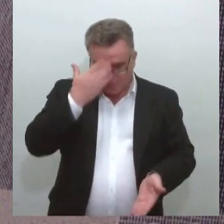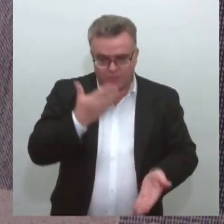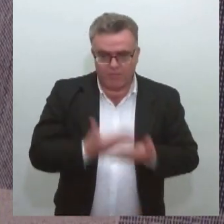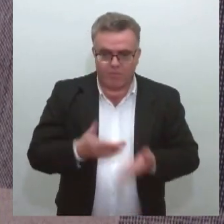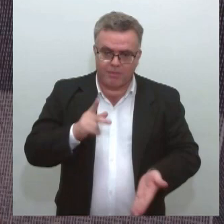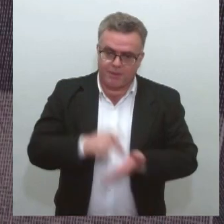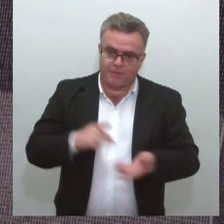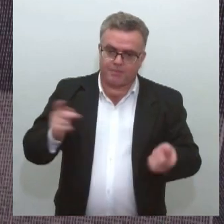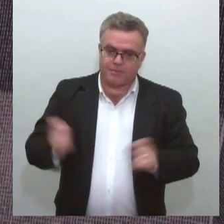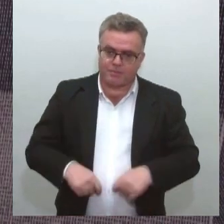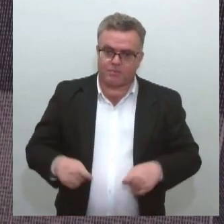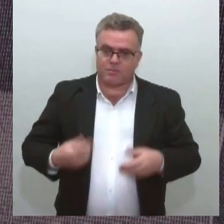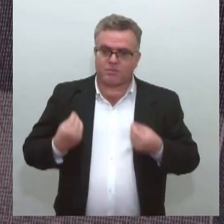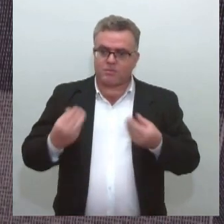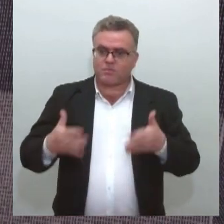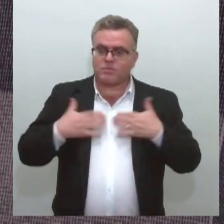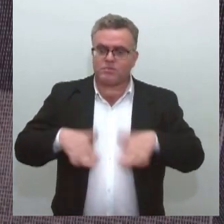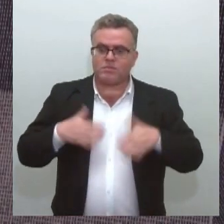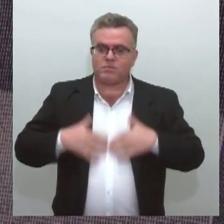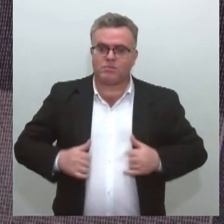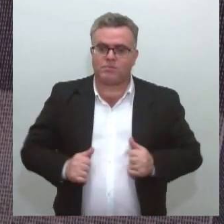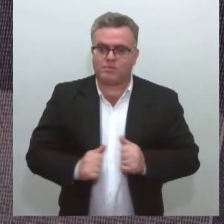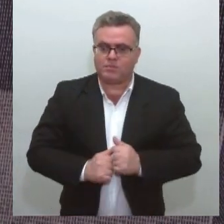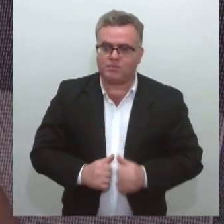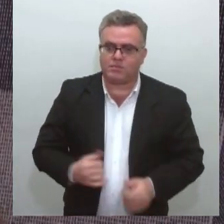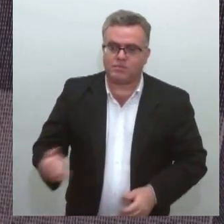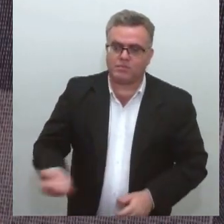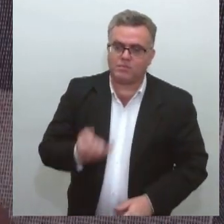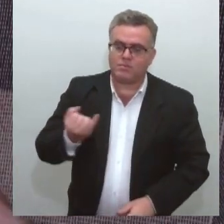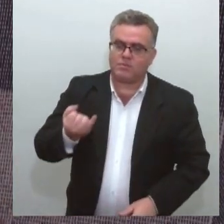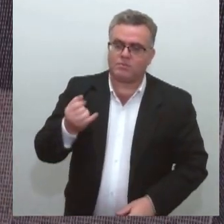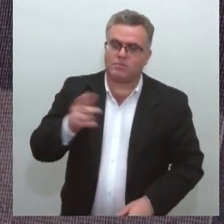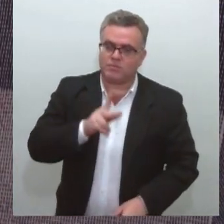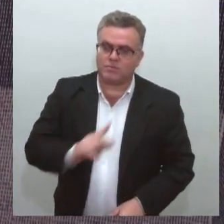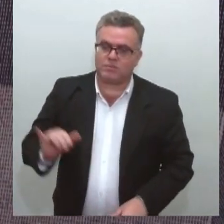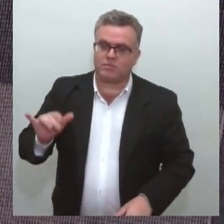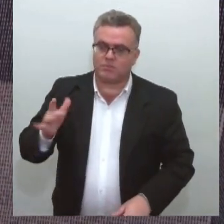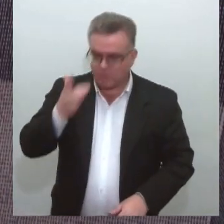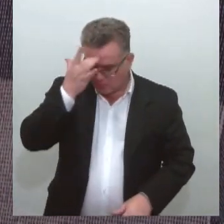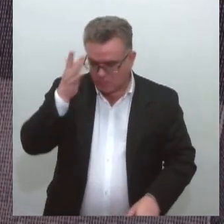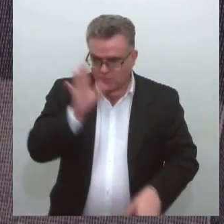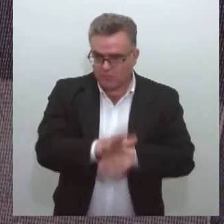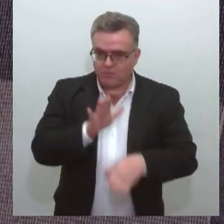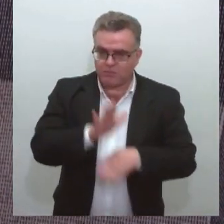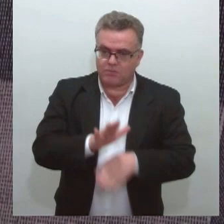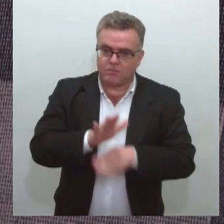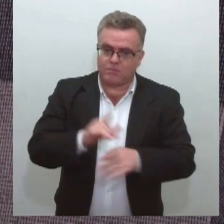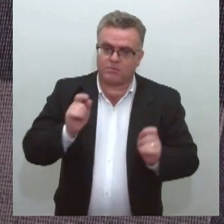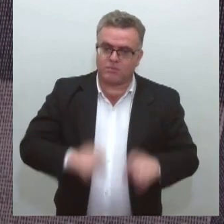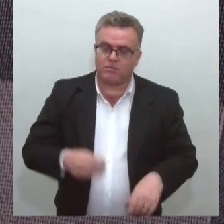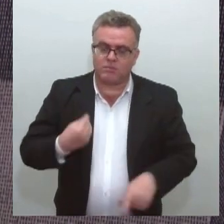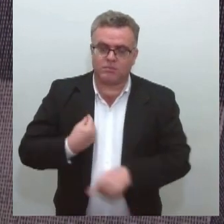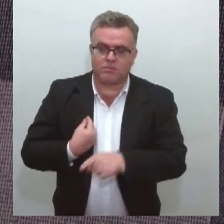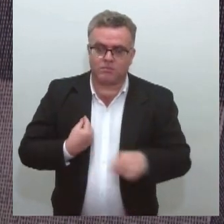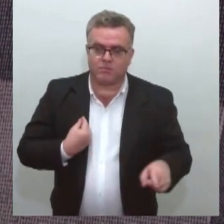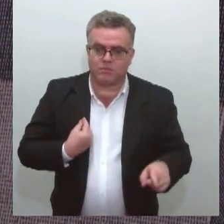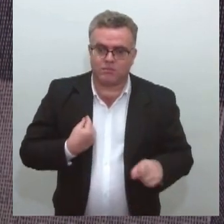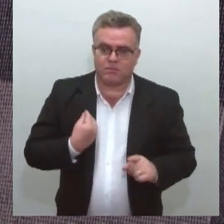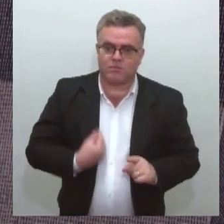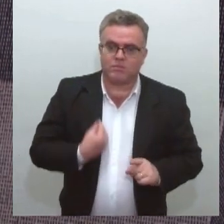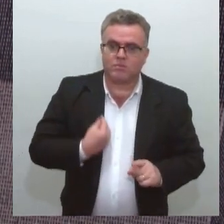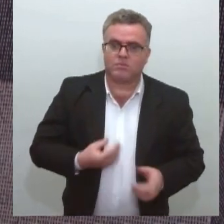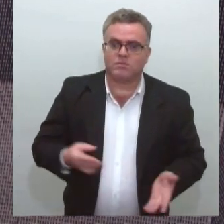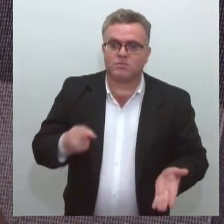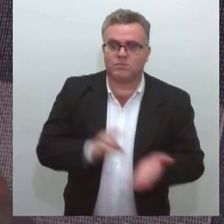um alívio muito grande. É uma lei que é muito importante, que vai facilitar muitíssimo a vida desses pacientes, porque de fato a gente se